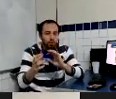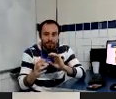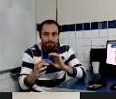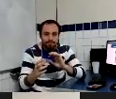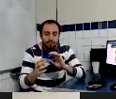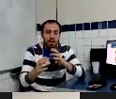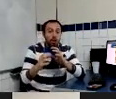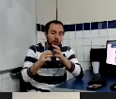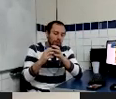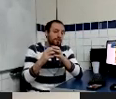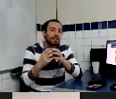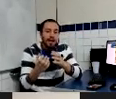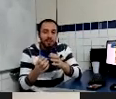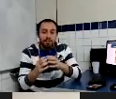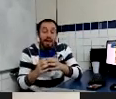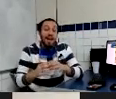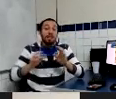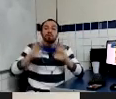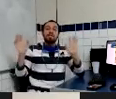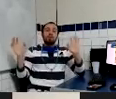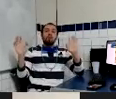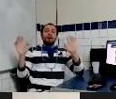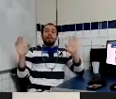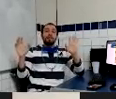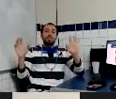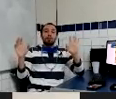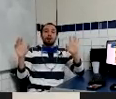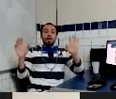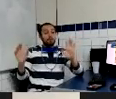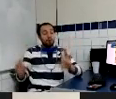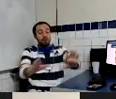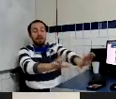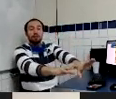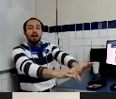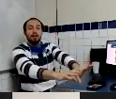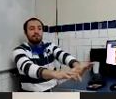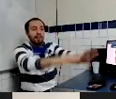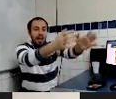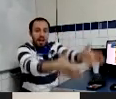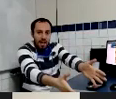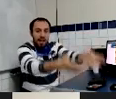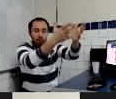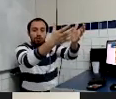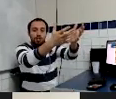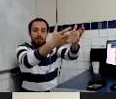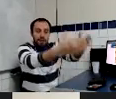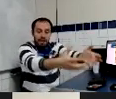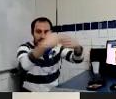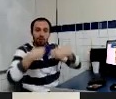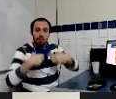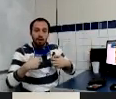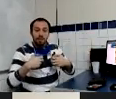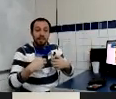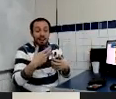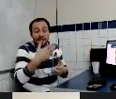agricultura. Qual que é uma vantagem? Ela não precisa se preocupar tanto assim com o alimento, porque o alimento está ali. Ele cultiva,